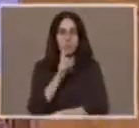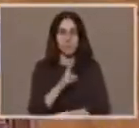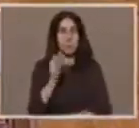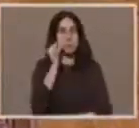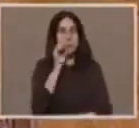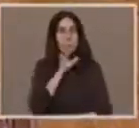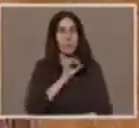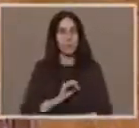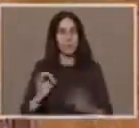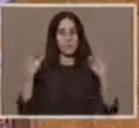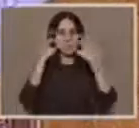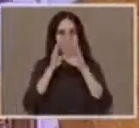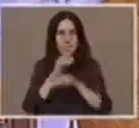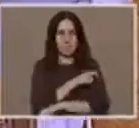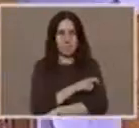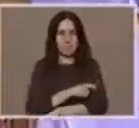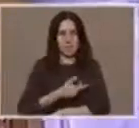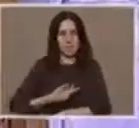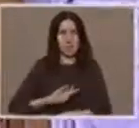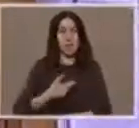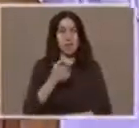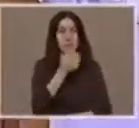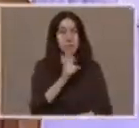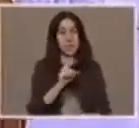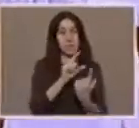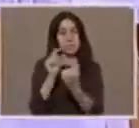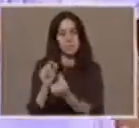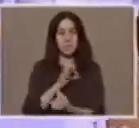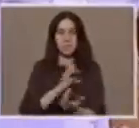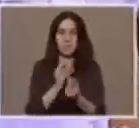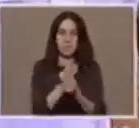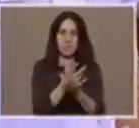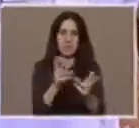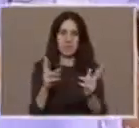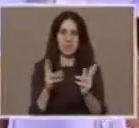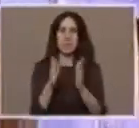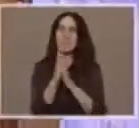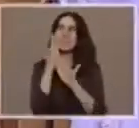Filho e Espírito Santo. Ide em paz e o Senhor vos acompanhe.